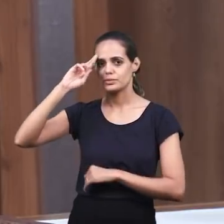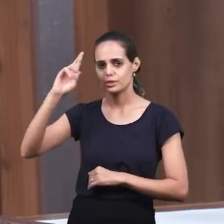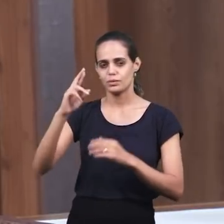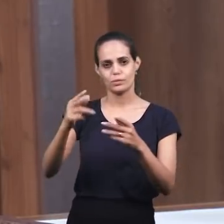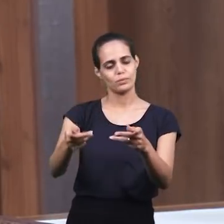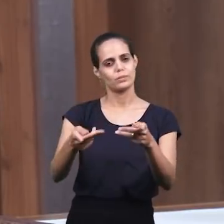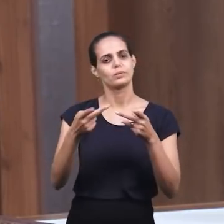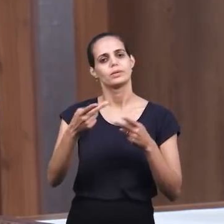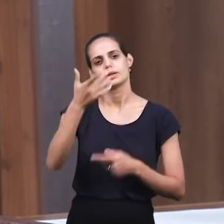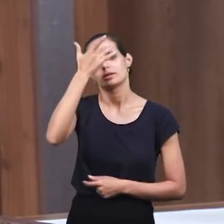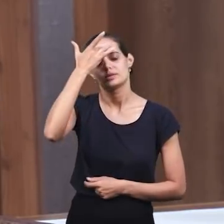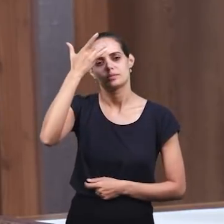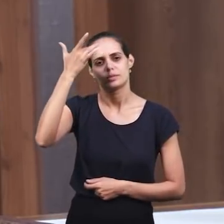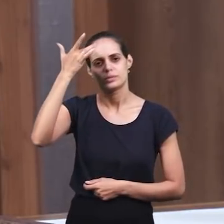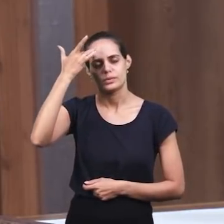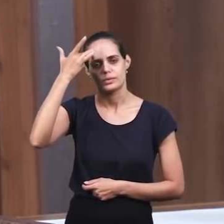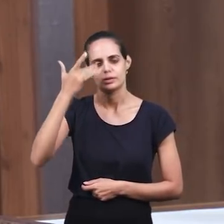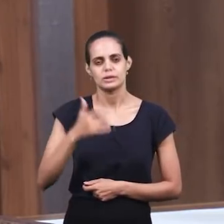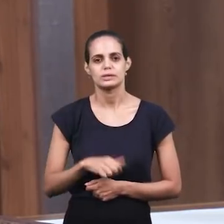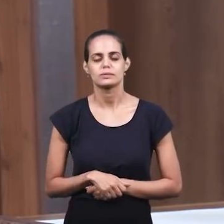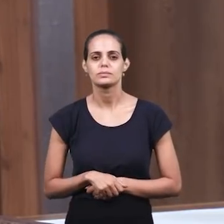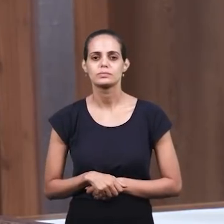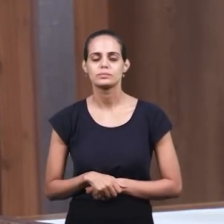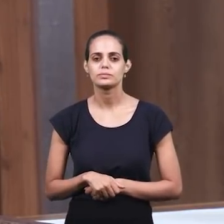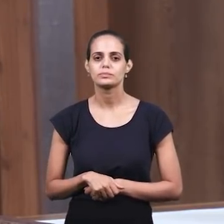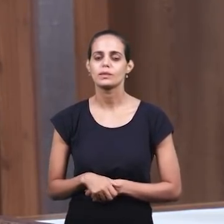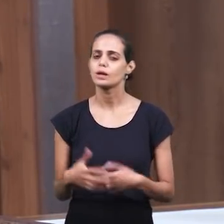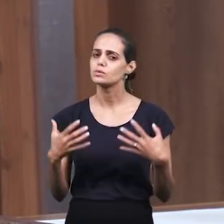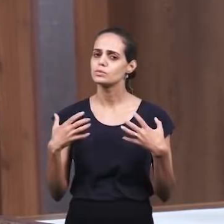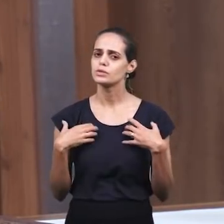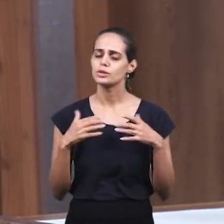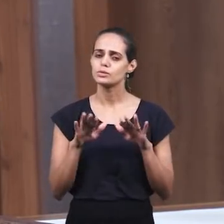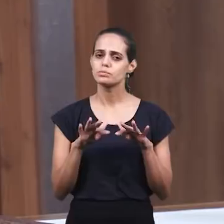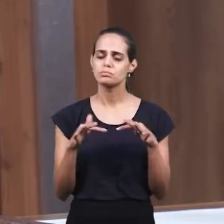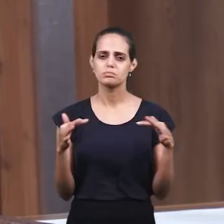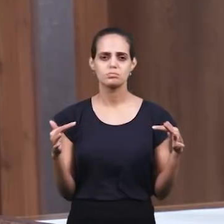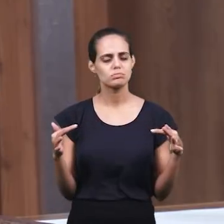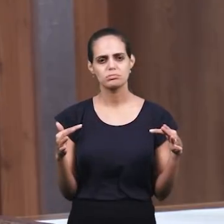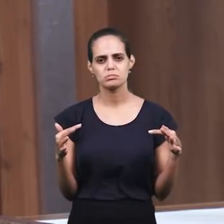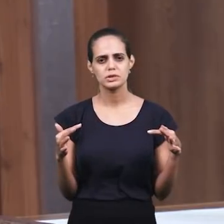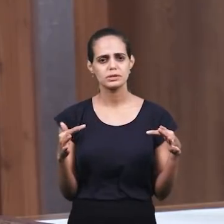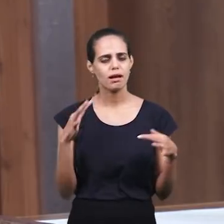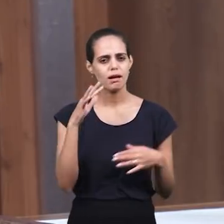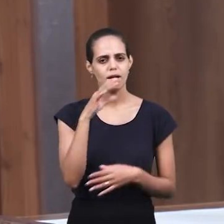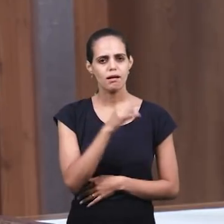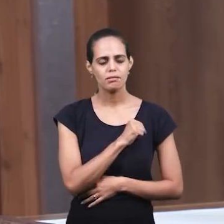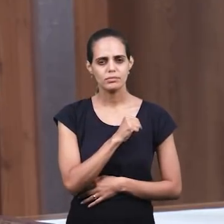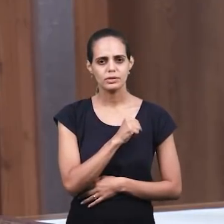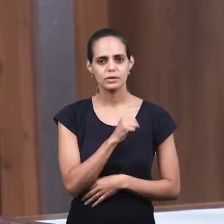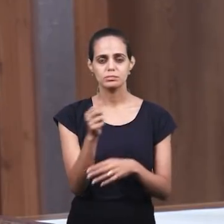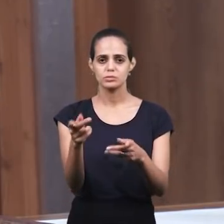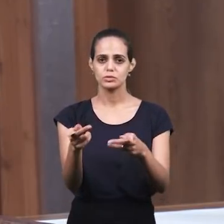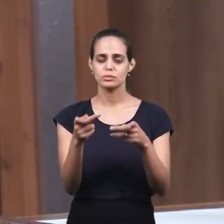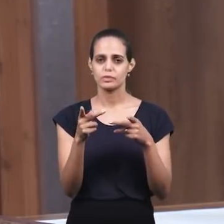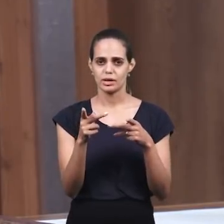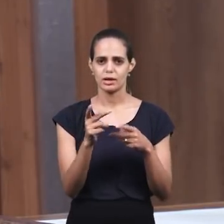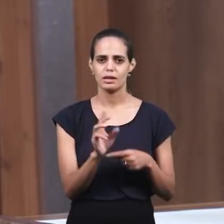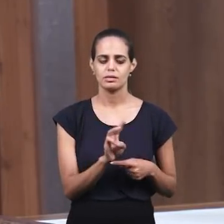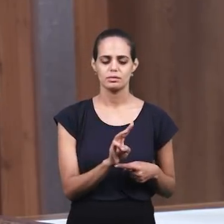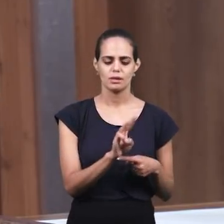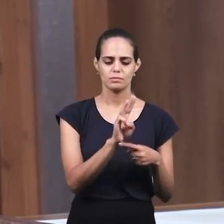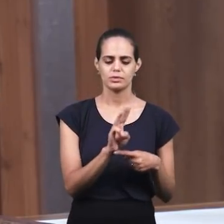convidar. E você tem uma forma simples, objetiva, personalizada de convidar, que é através do envio do